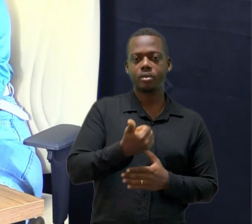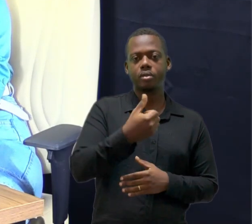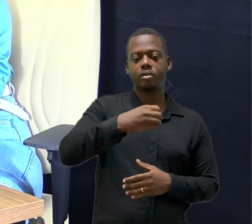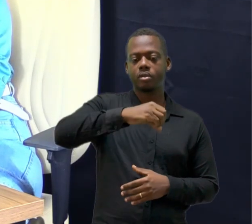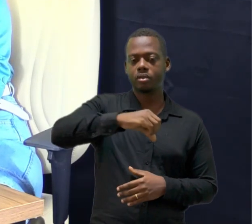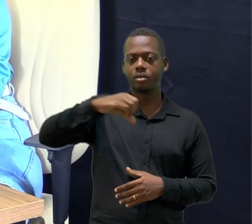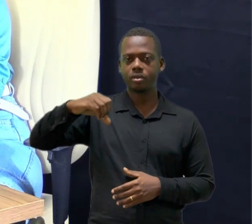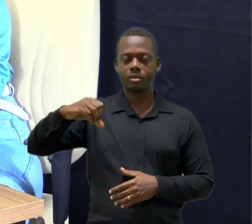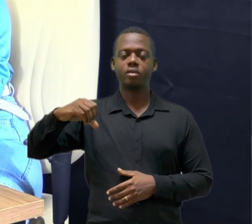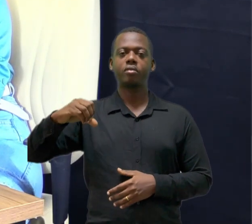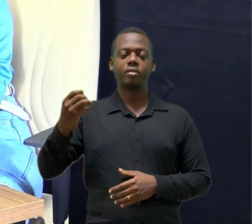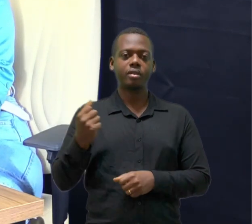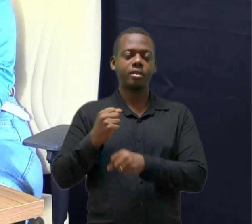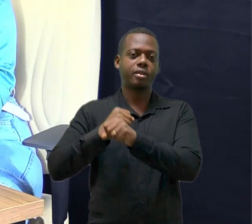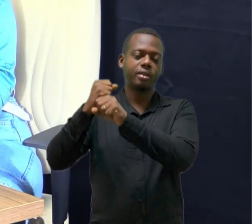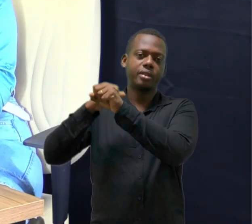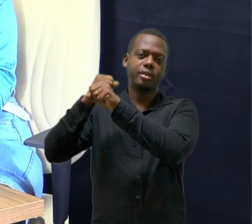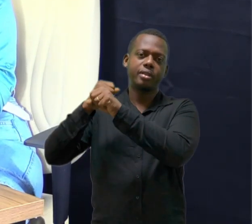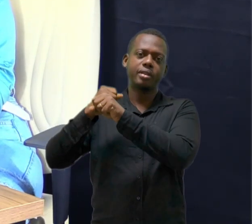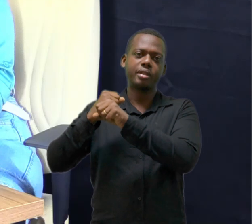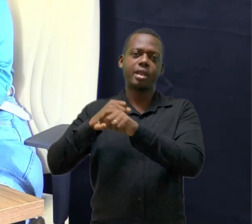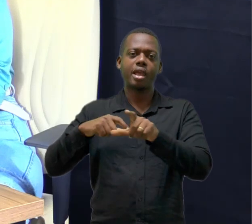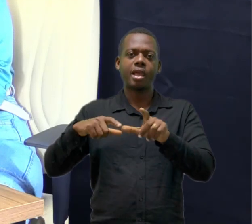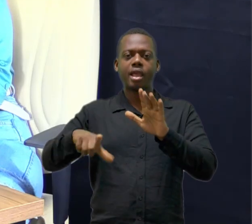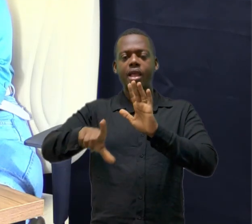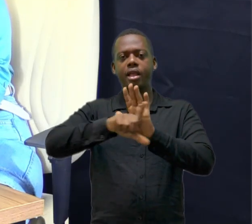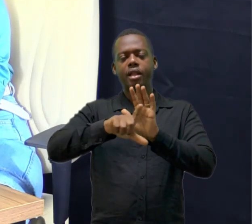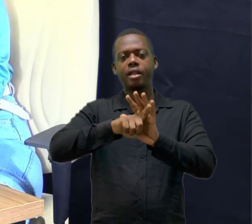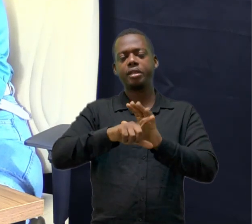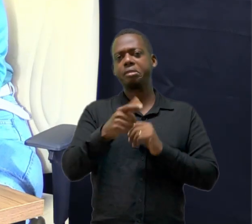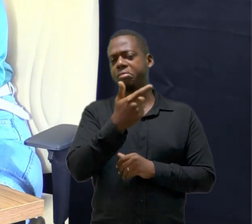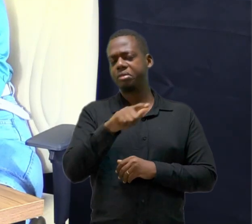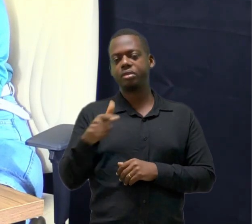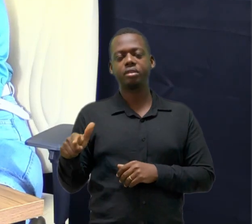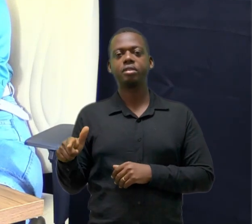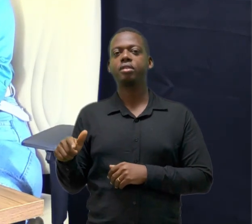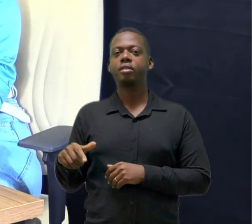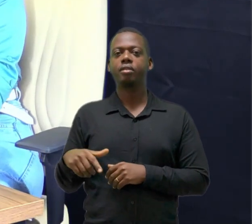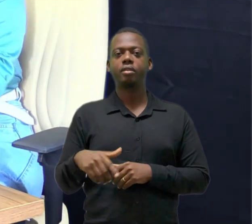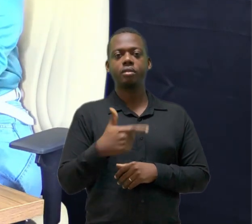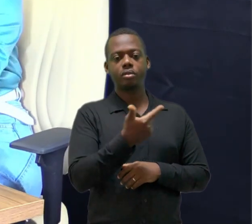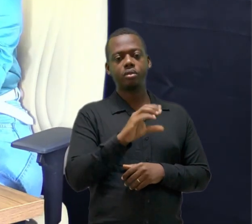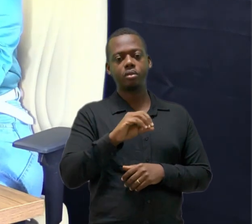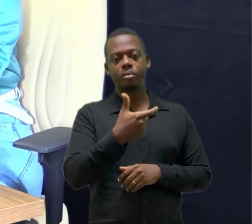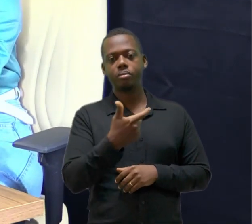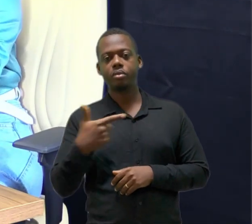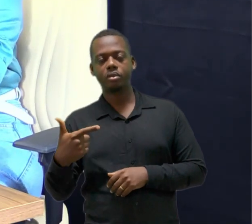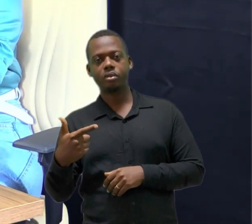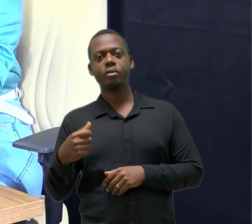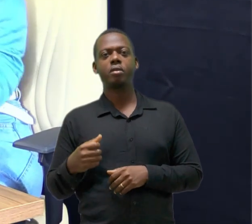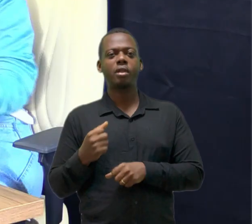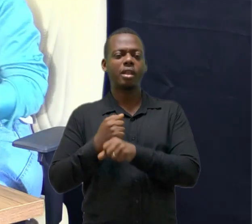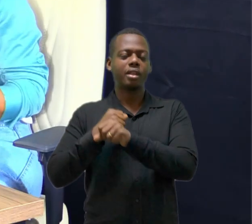99. Em 99, não tínhamos nem a lei de Libras, que foi em 2002. Então, por aí. Então, naquela época,